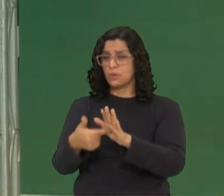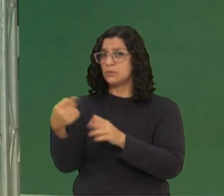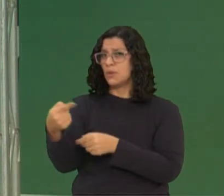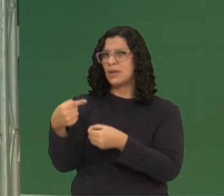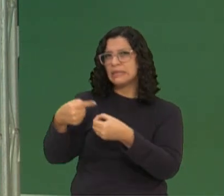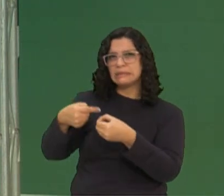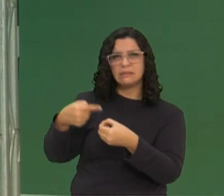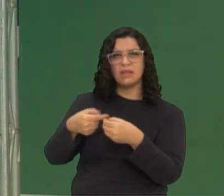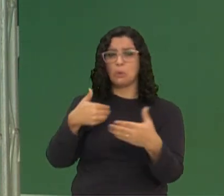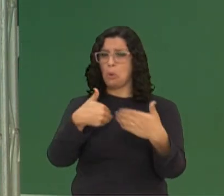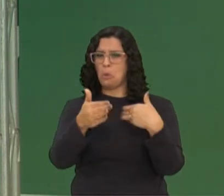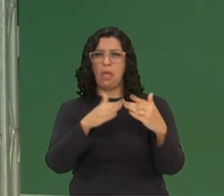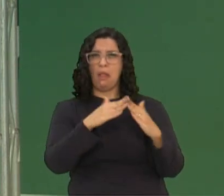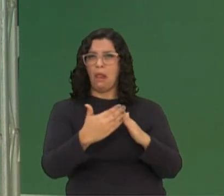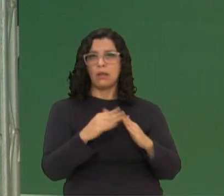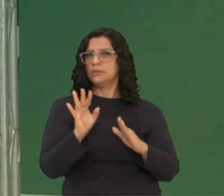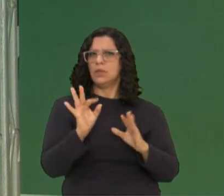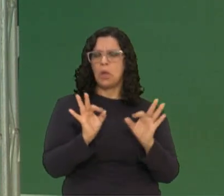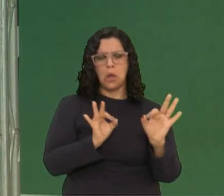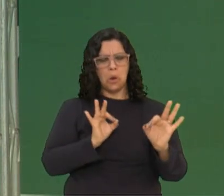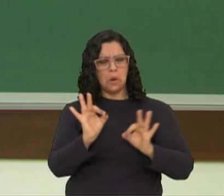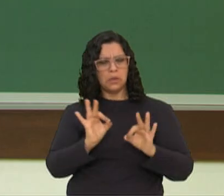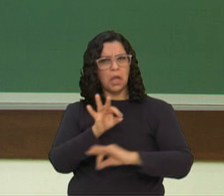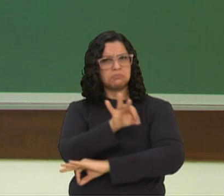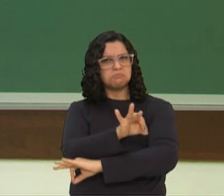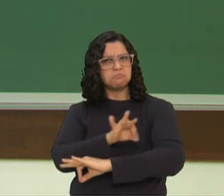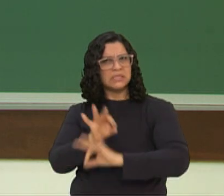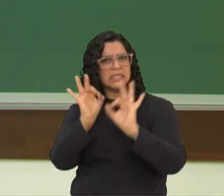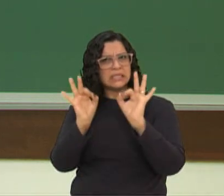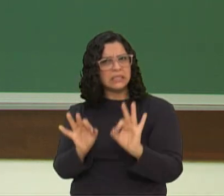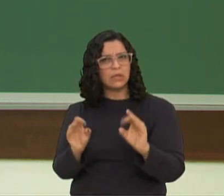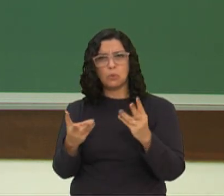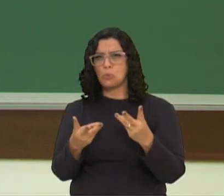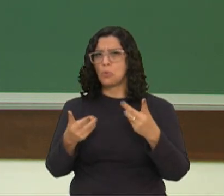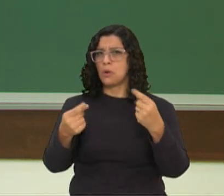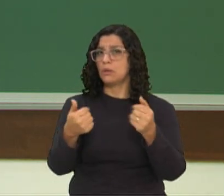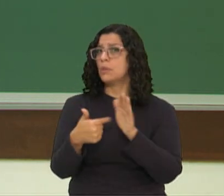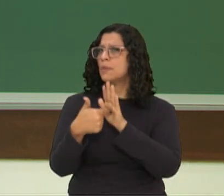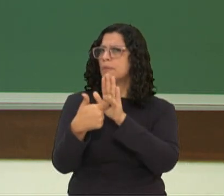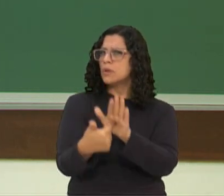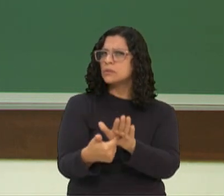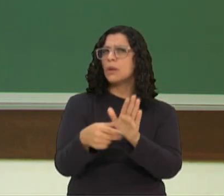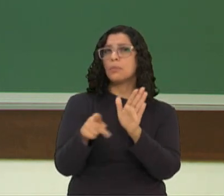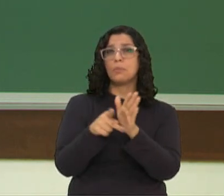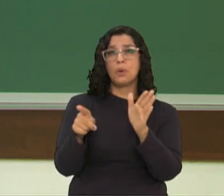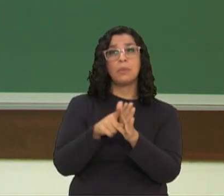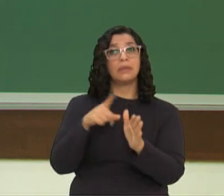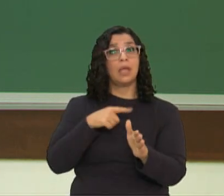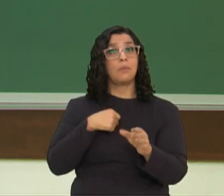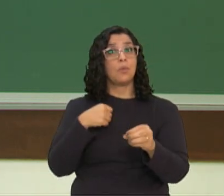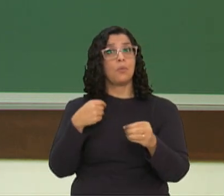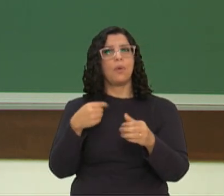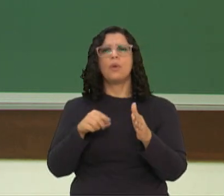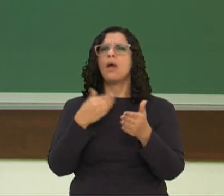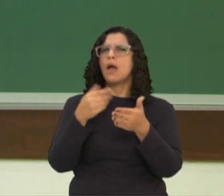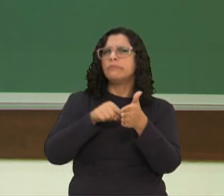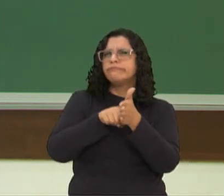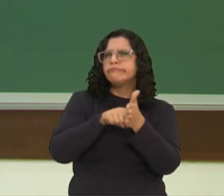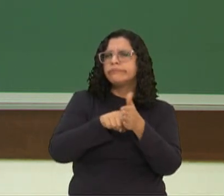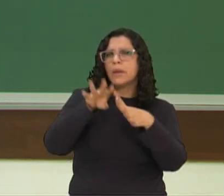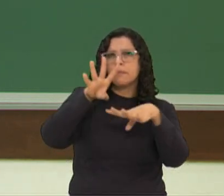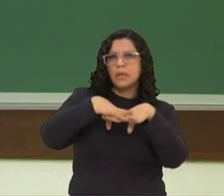ali não foi feito de qualquer jeito, bagunçado. Ele quer mostrar justamente para a gente que aquilo foi feito com base a